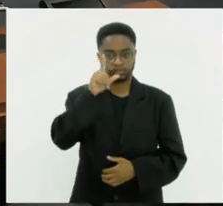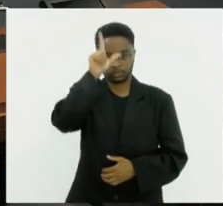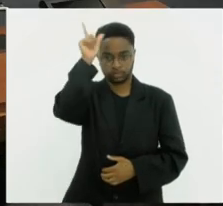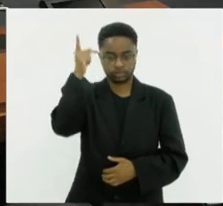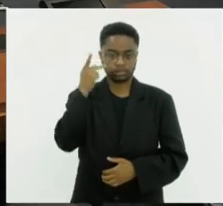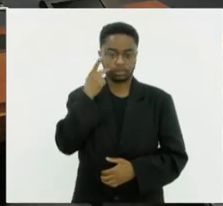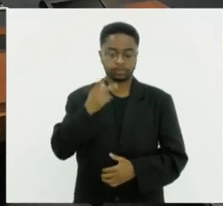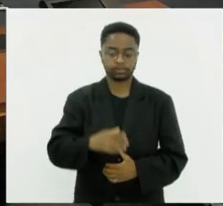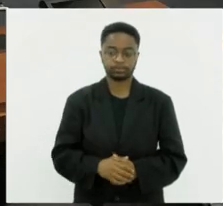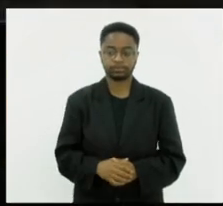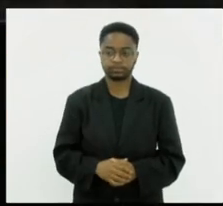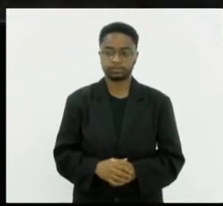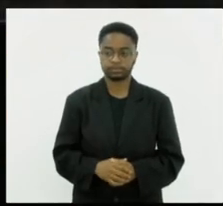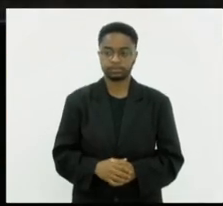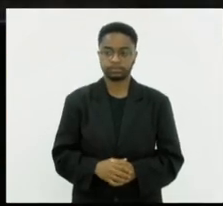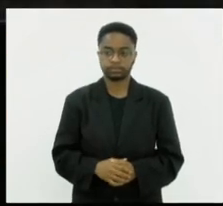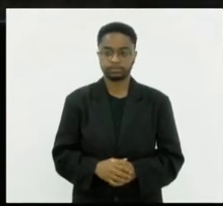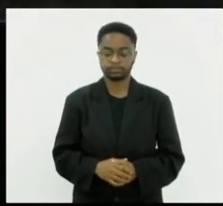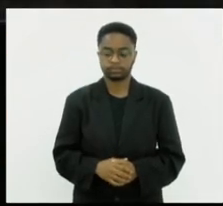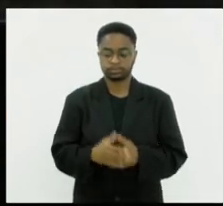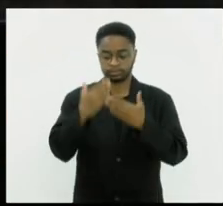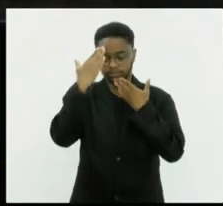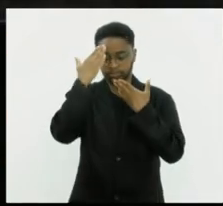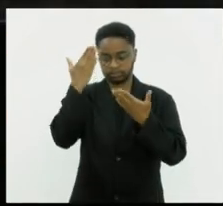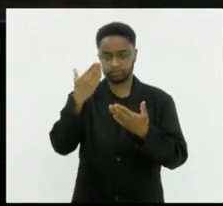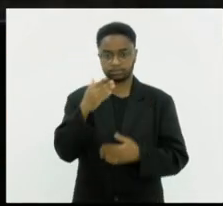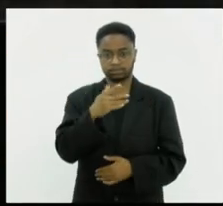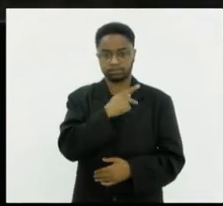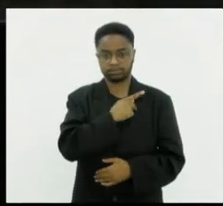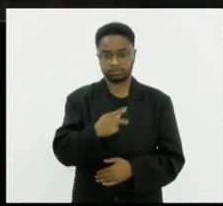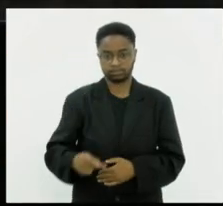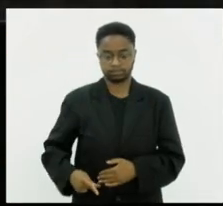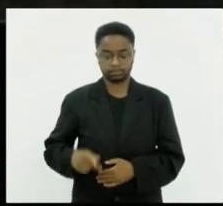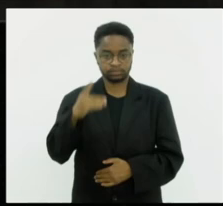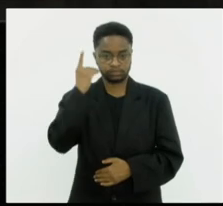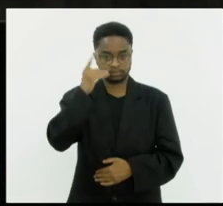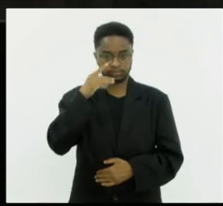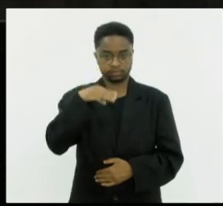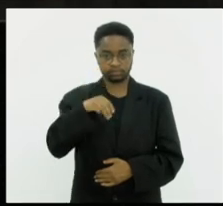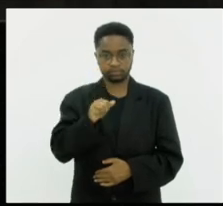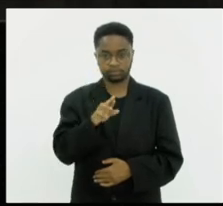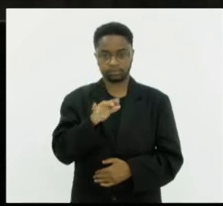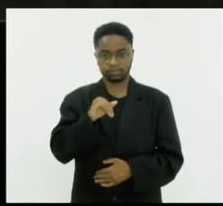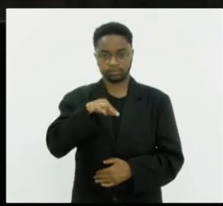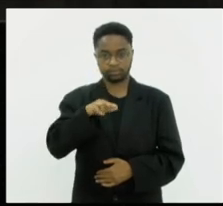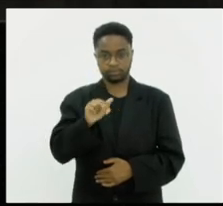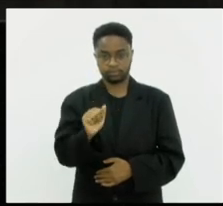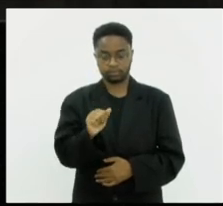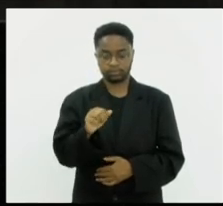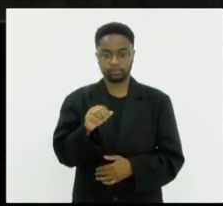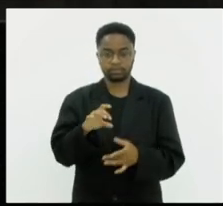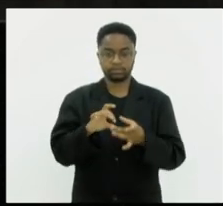Paulo. Obrigado, senhora presidente. Deputada Marina do